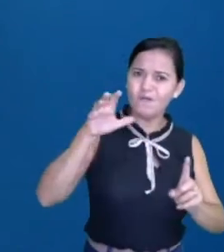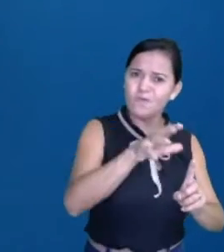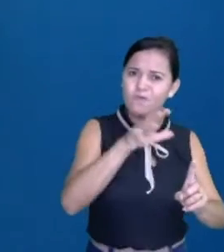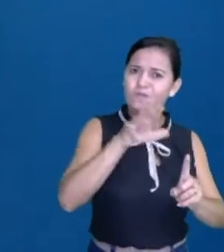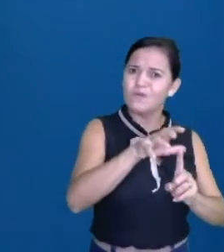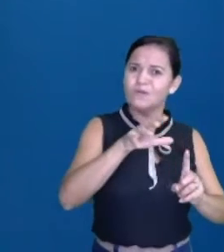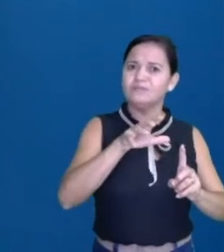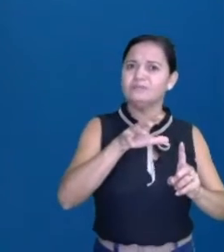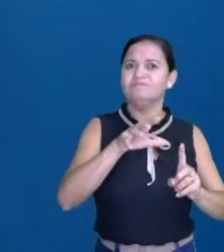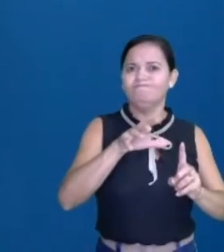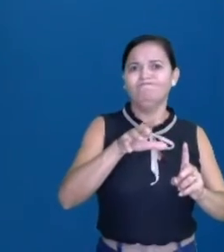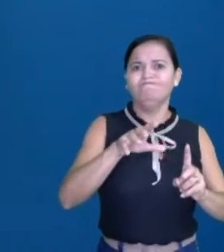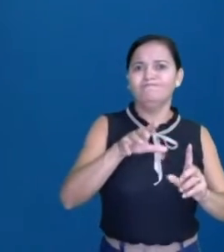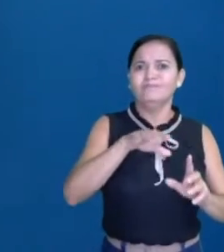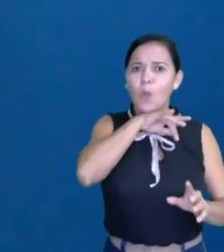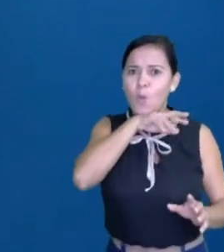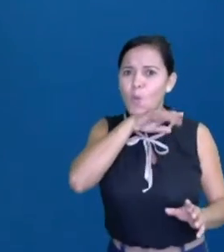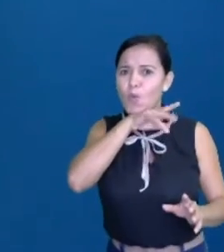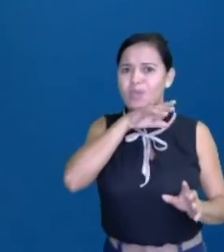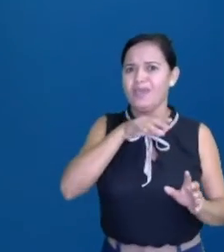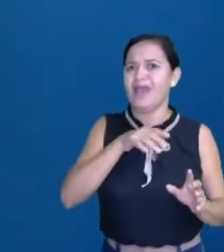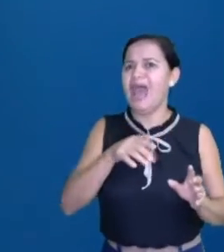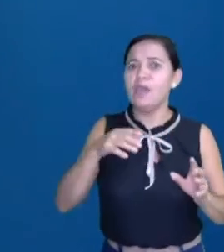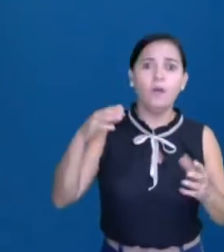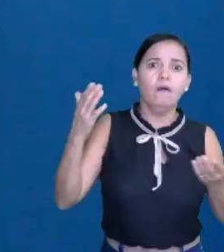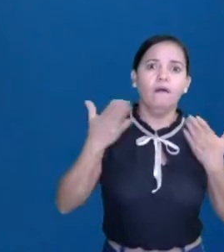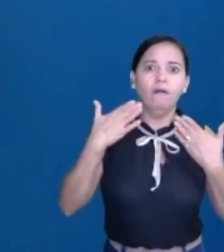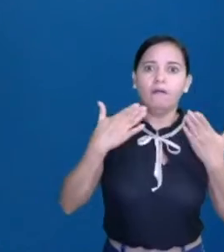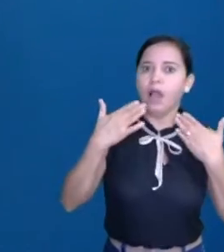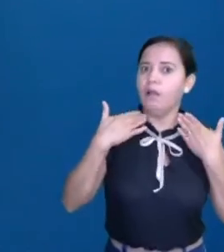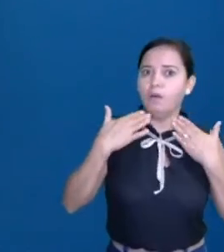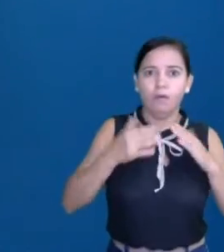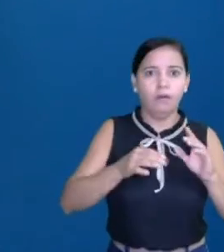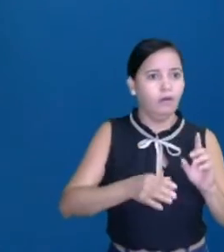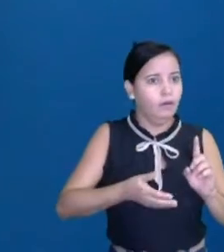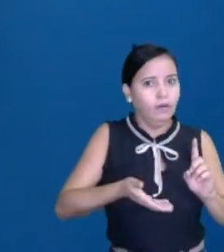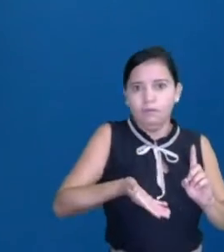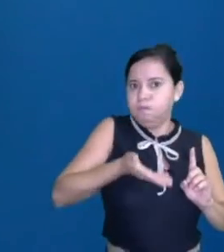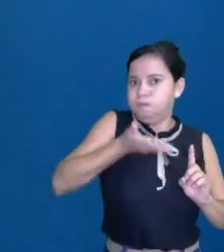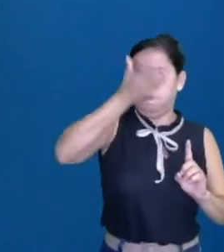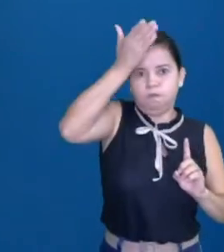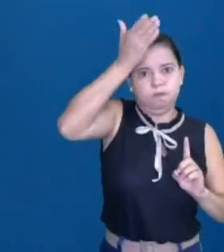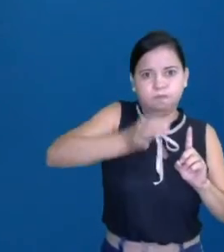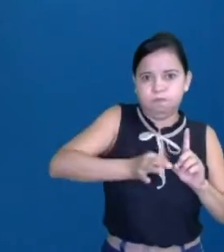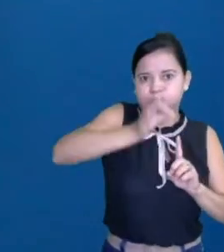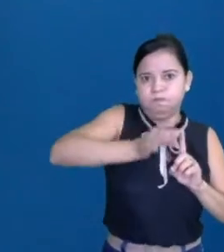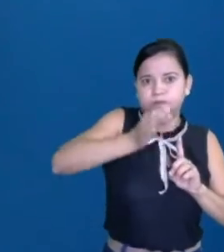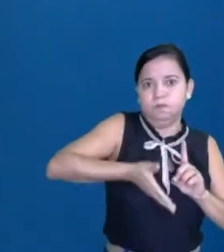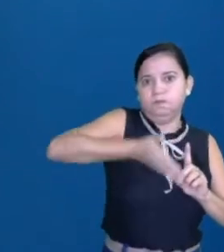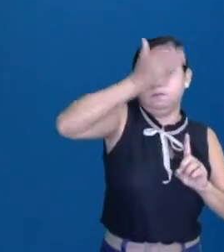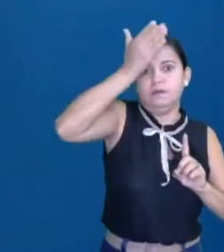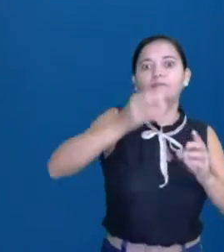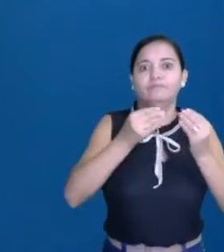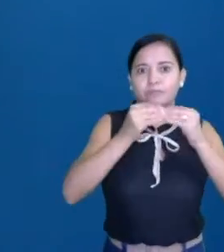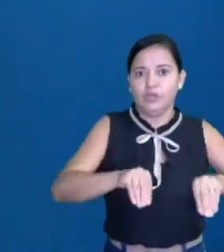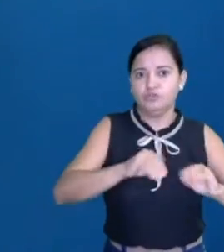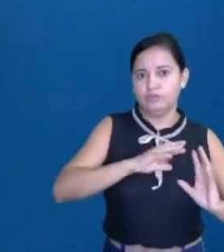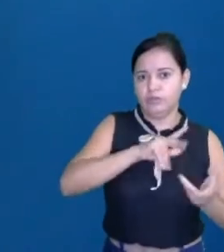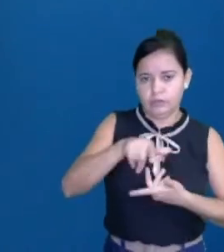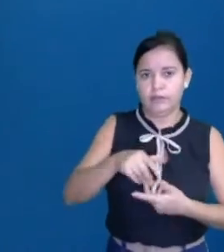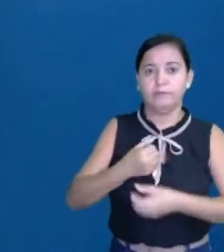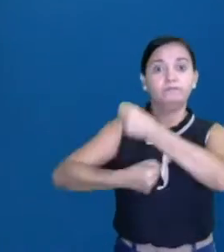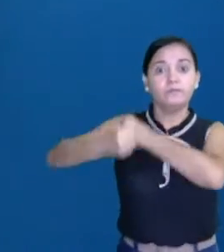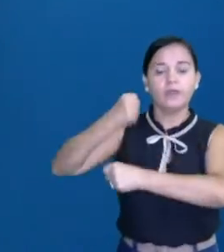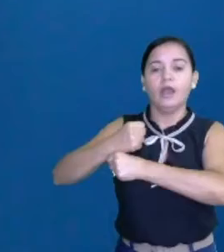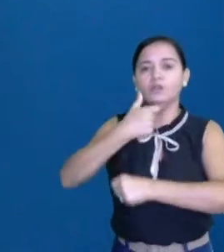uma retenção desse calor de forma gigantesca. Eu já falei em outra aula, mas eu vou mais uma vez aqui reforçar. 2016